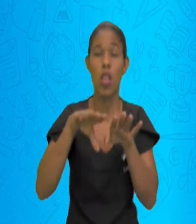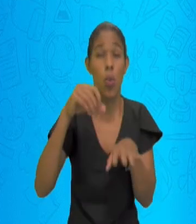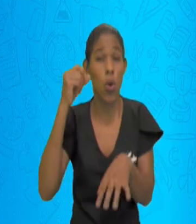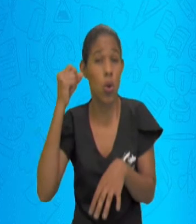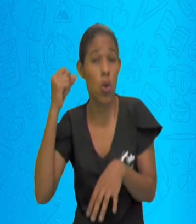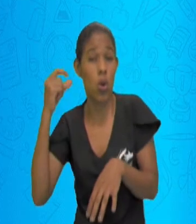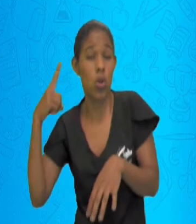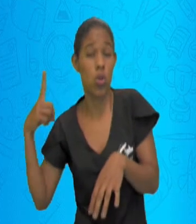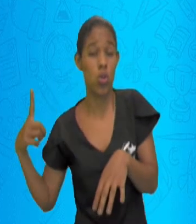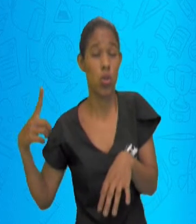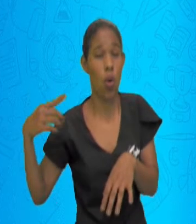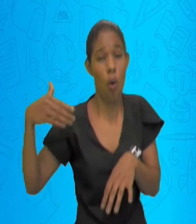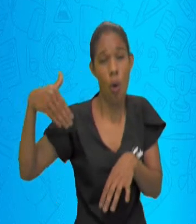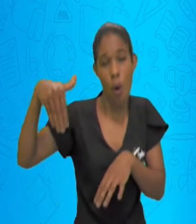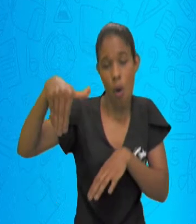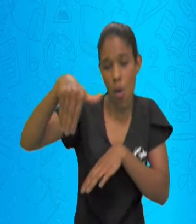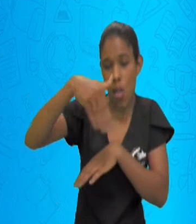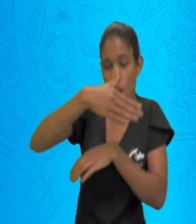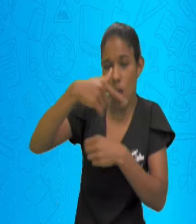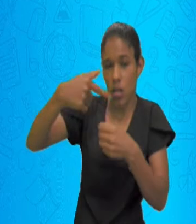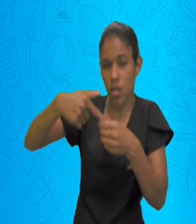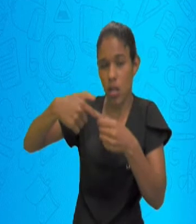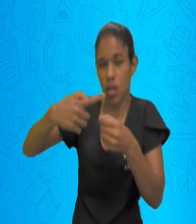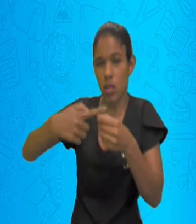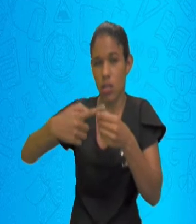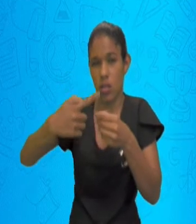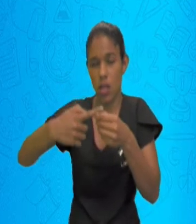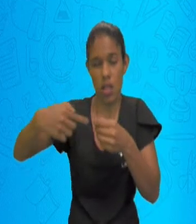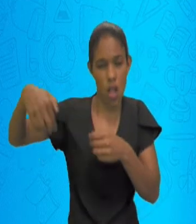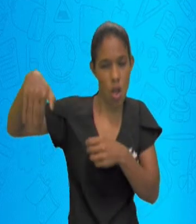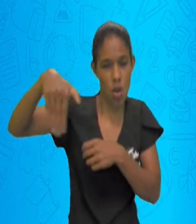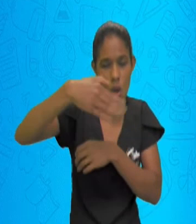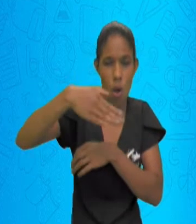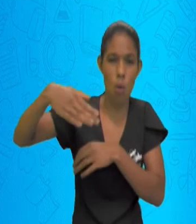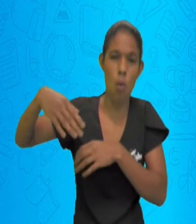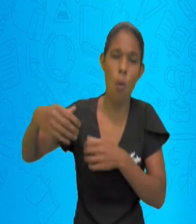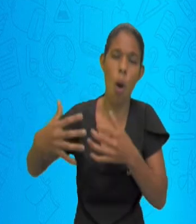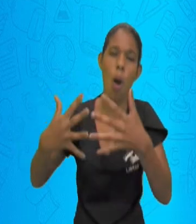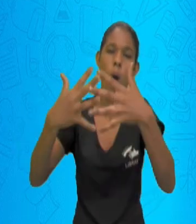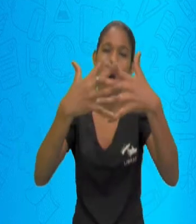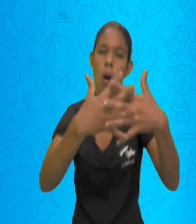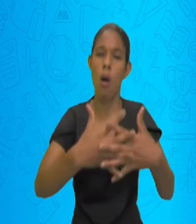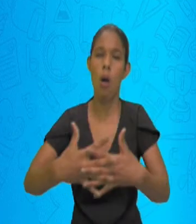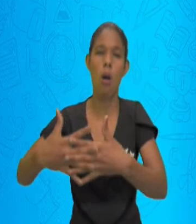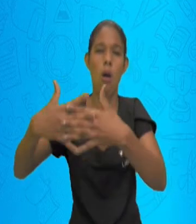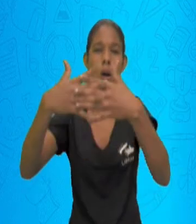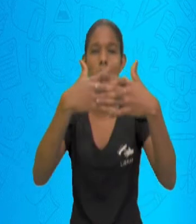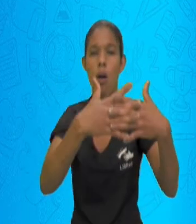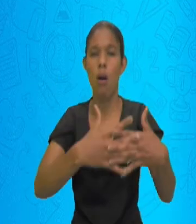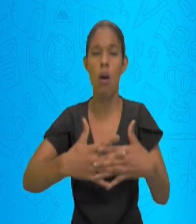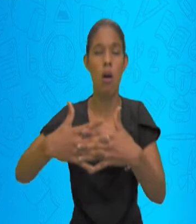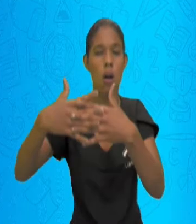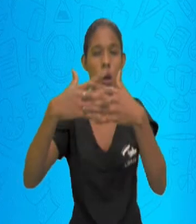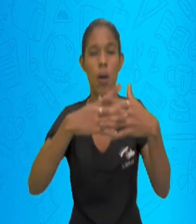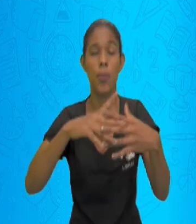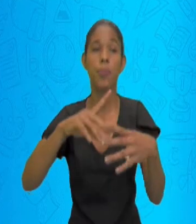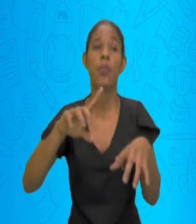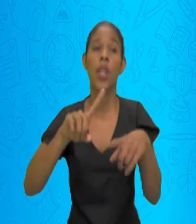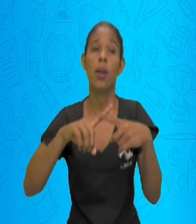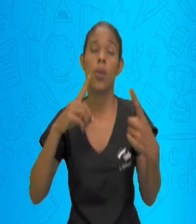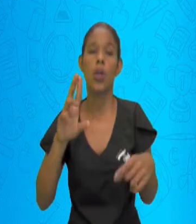ruas da cidade. Eles fizeram um enorme sucesso. Mas o nome somente seria utilizado um ano depois,